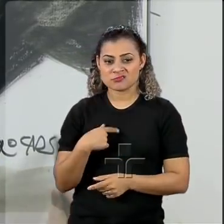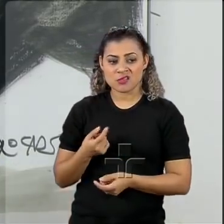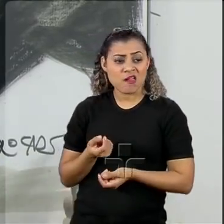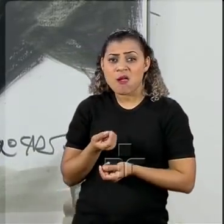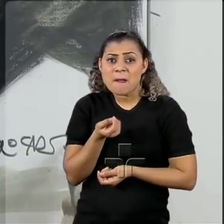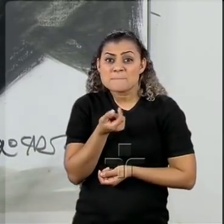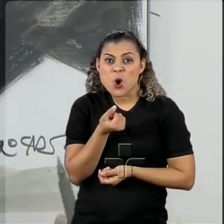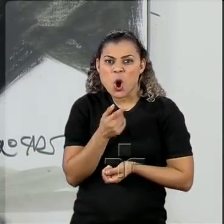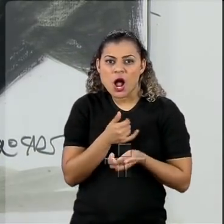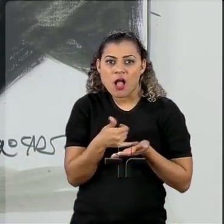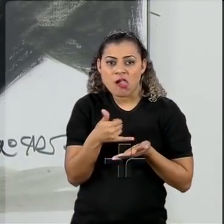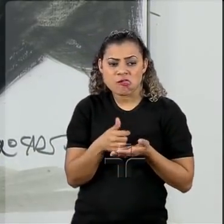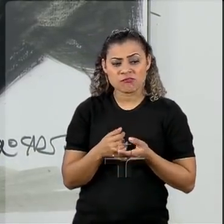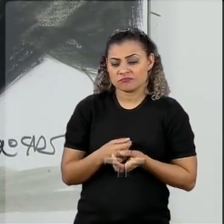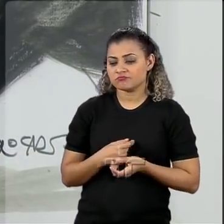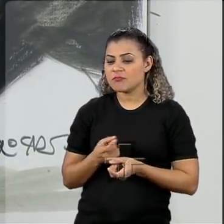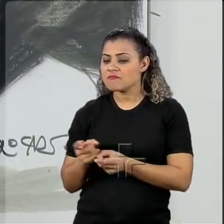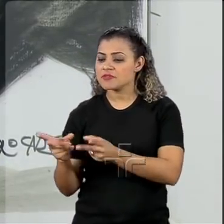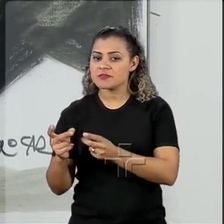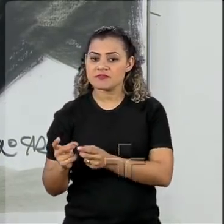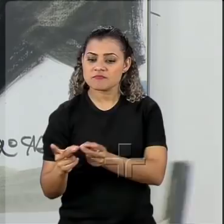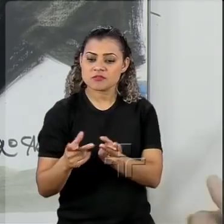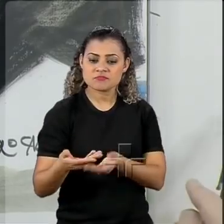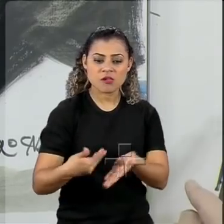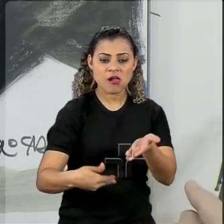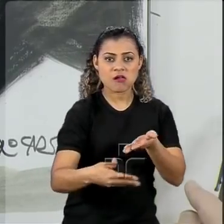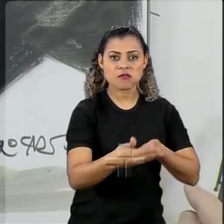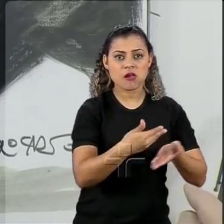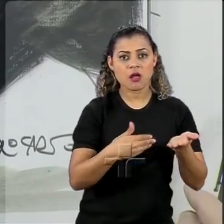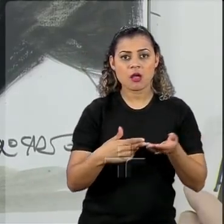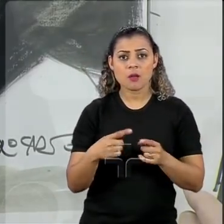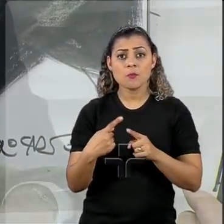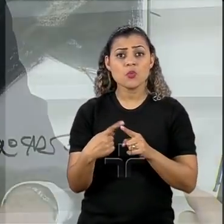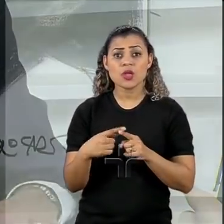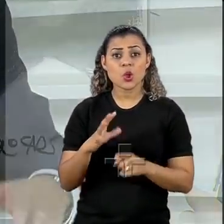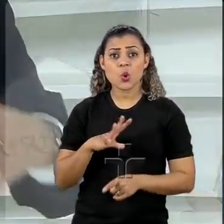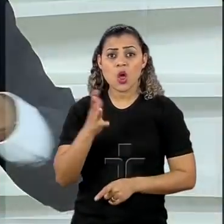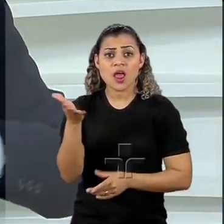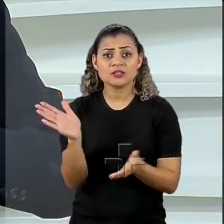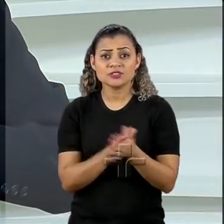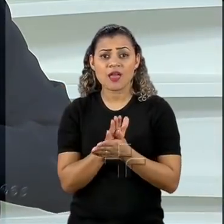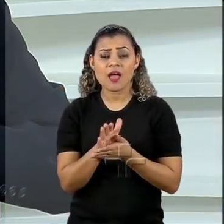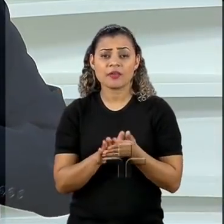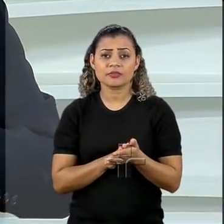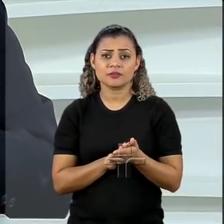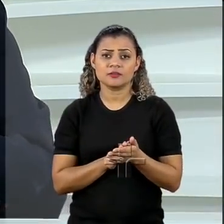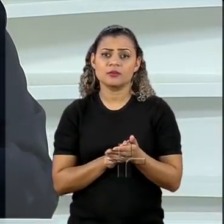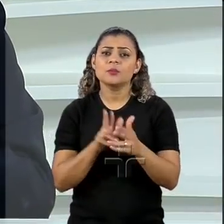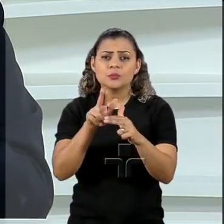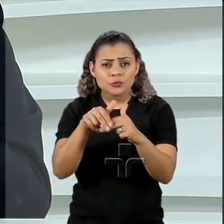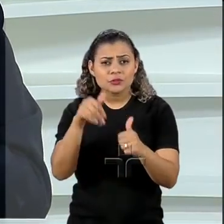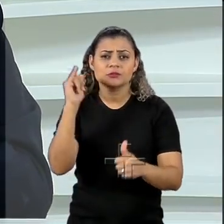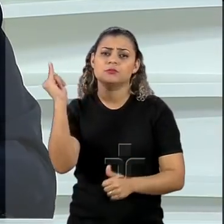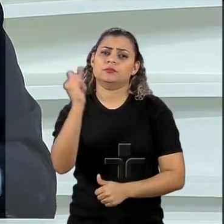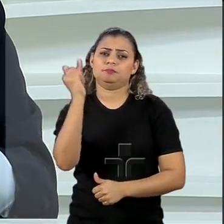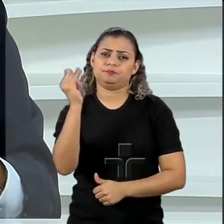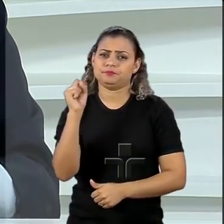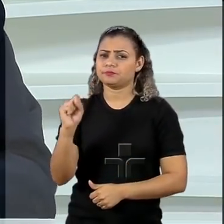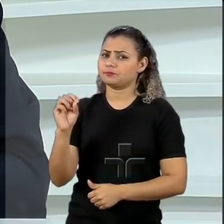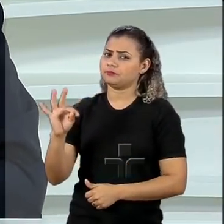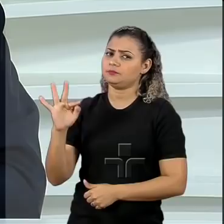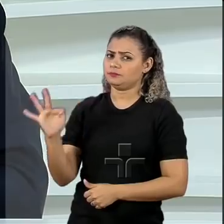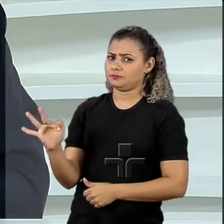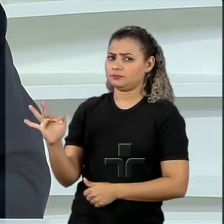se enfrentou também a questão da droga de uma forma corajosa. Isto é um papel importante que o Supremo